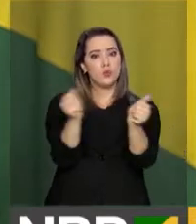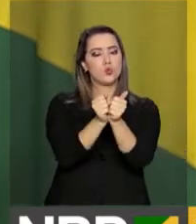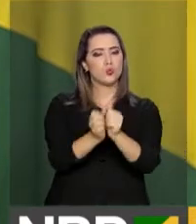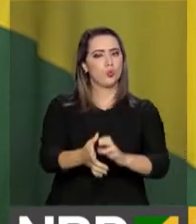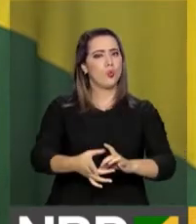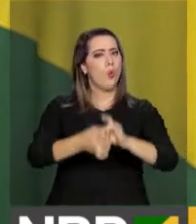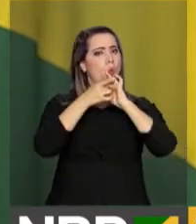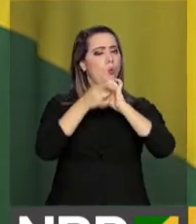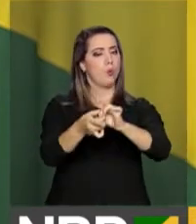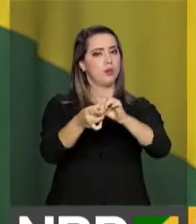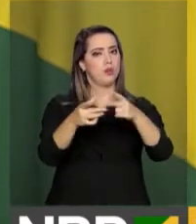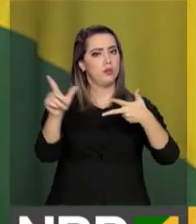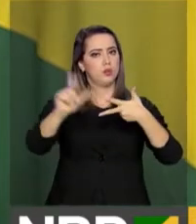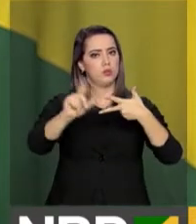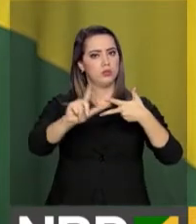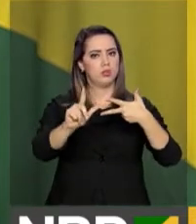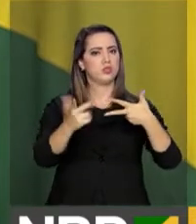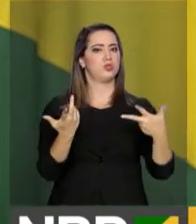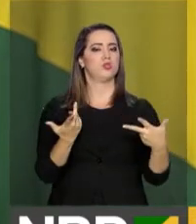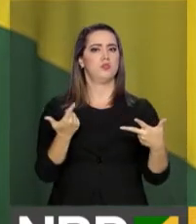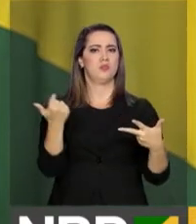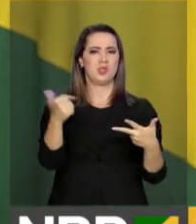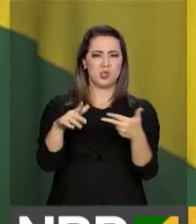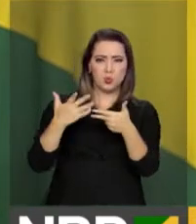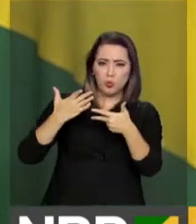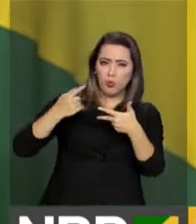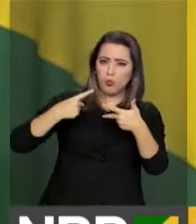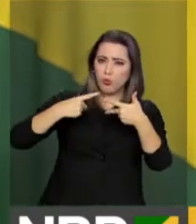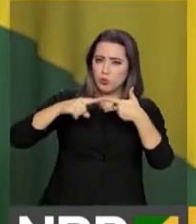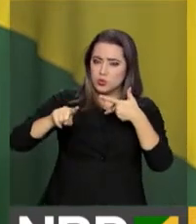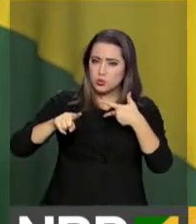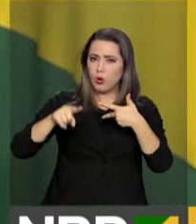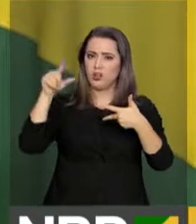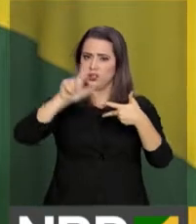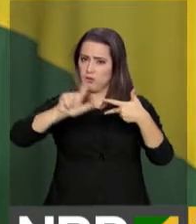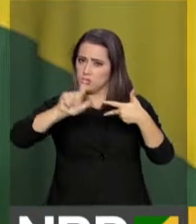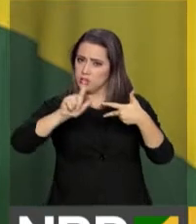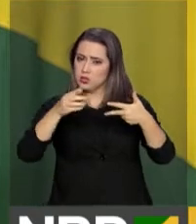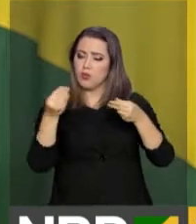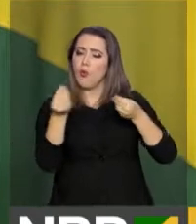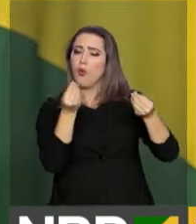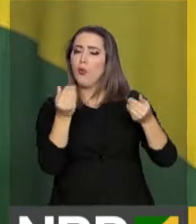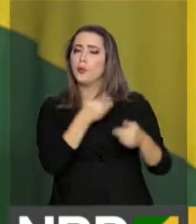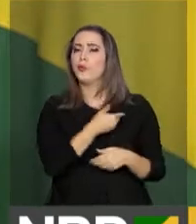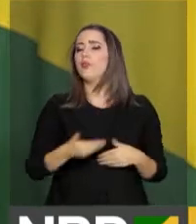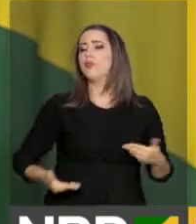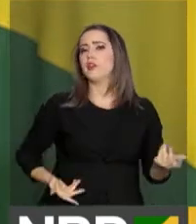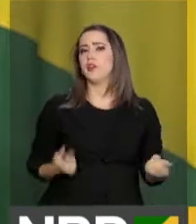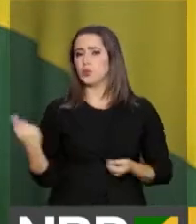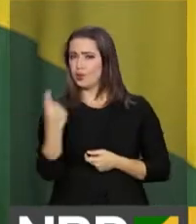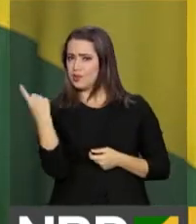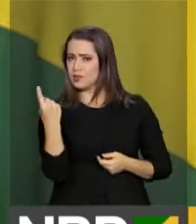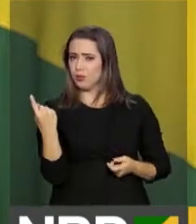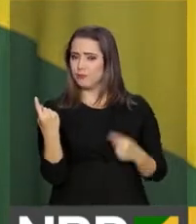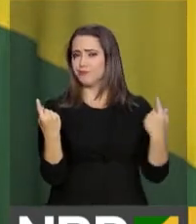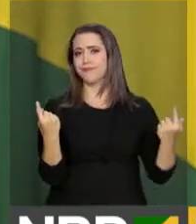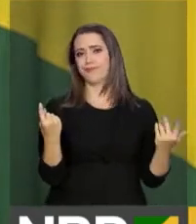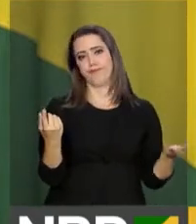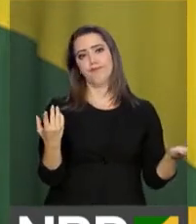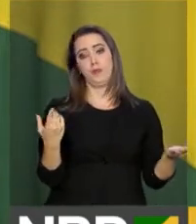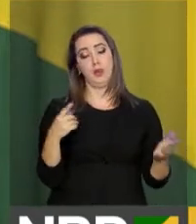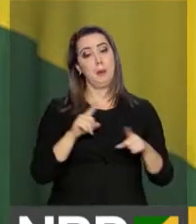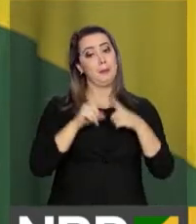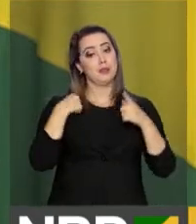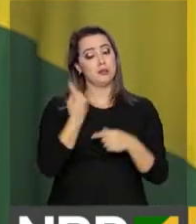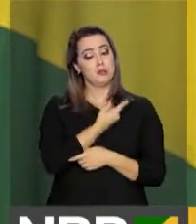legislativo quem não tem apoio do congresso nacional não consegue governar e nós tivemos esse apoio por